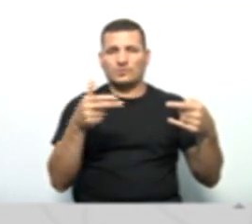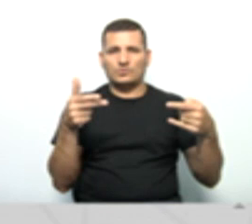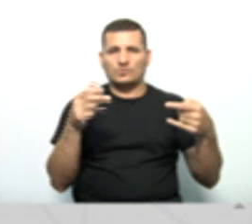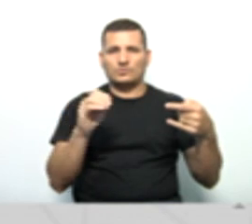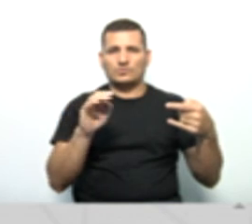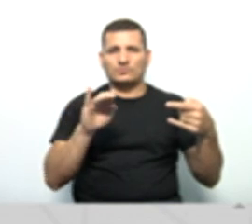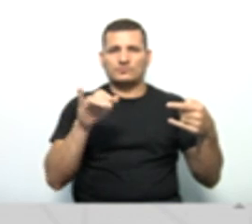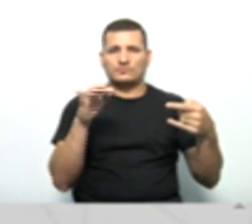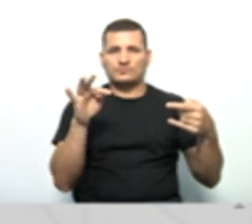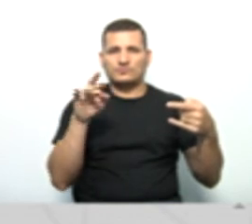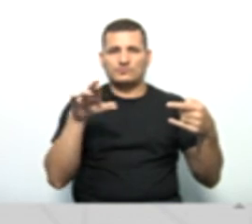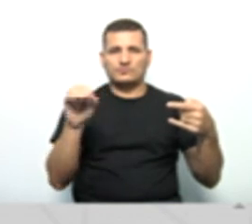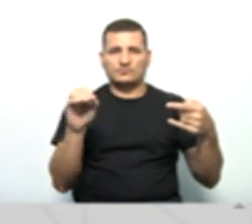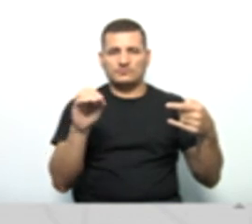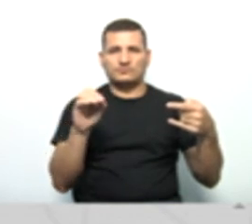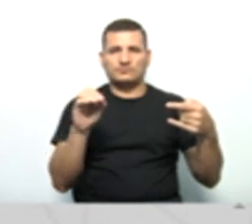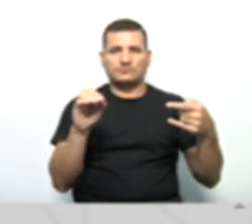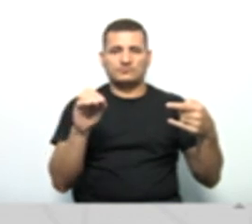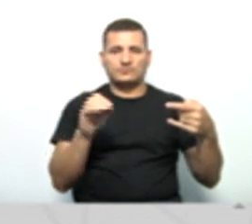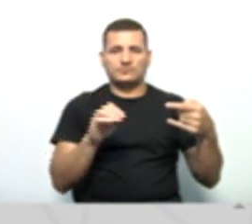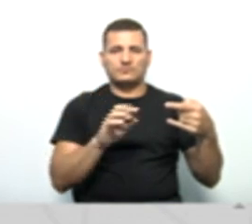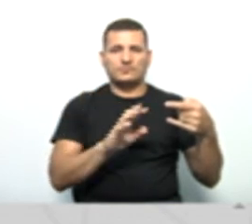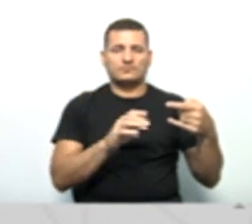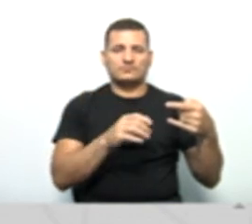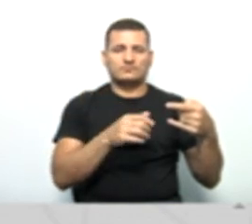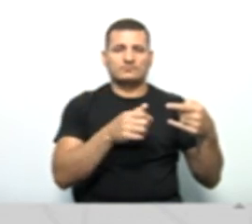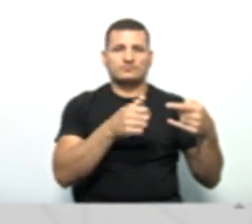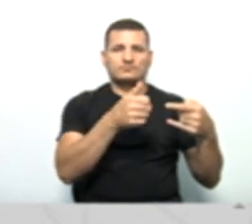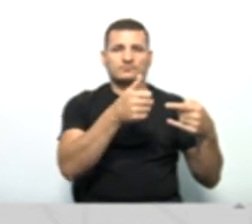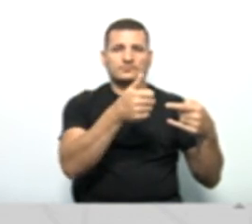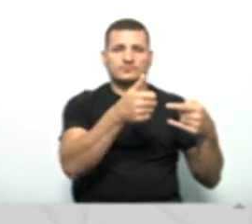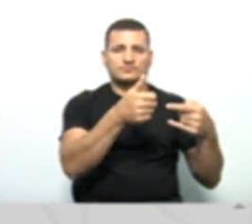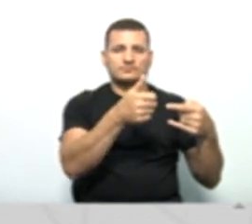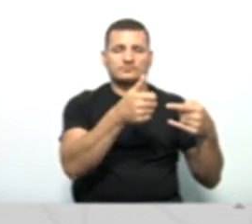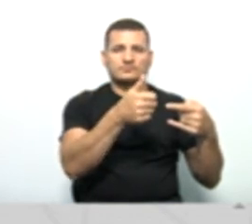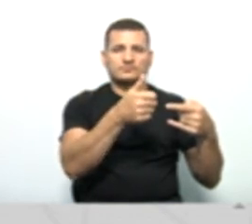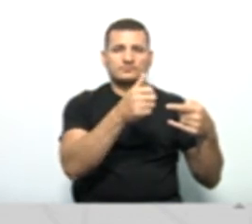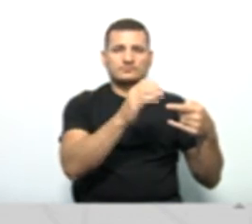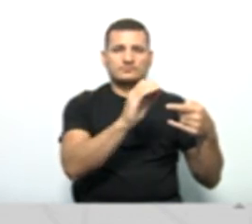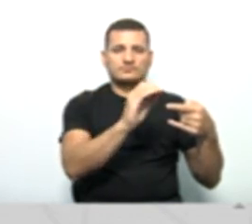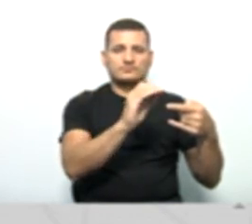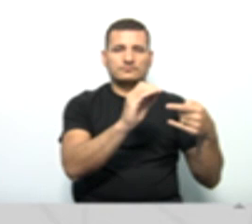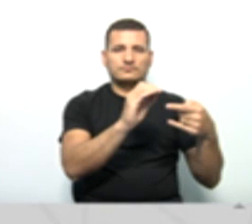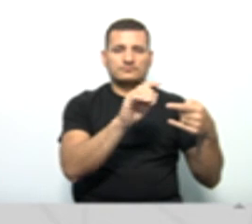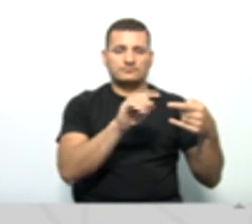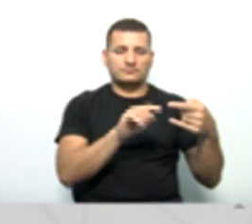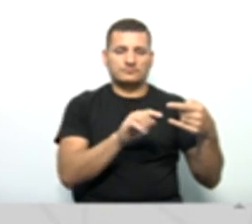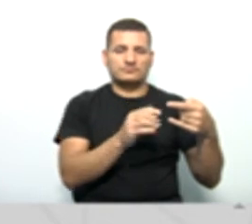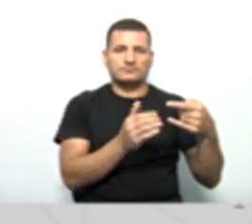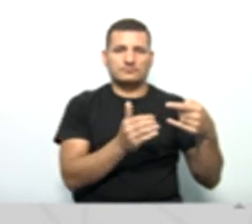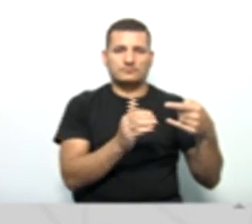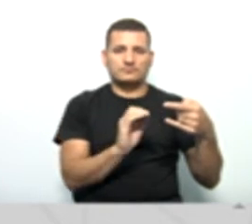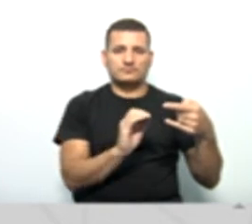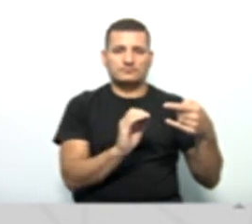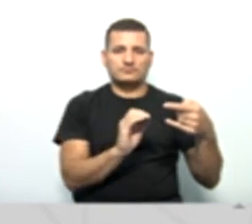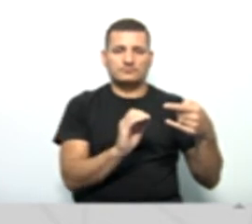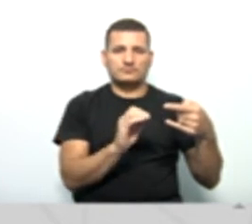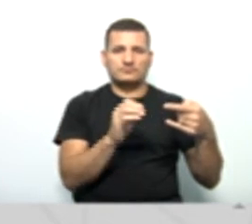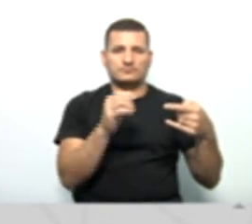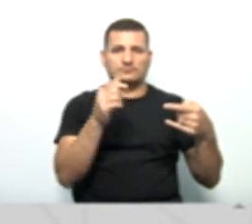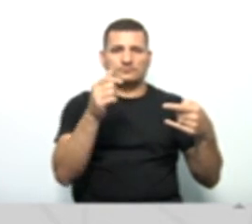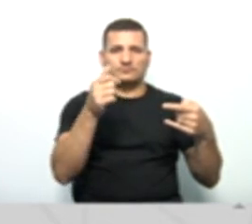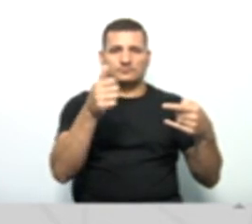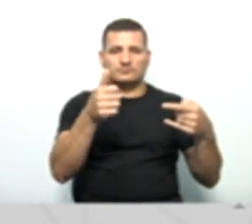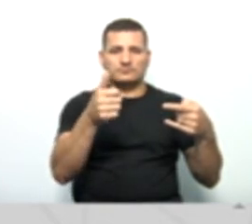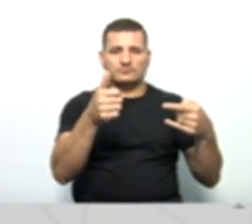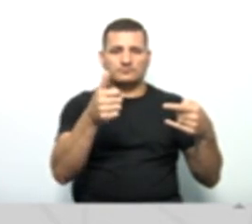Bom, na primeira posição, que é a posição 0, o que nós temos? O 10. Na segunda, o 20.